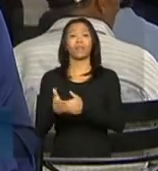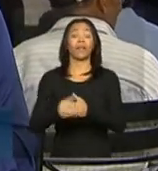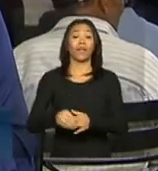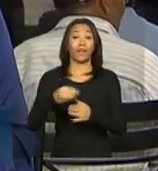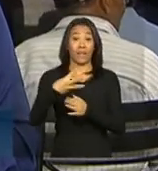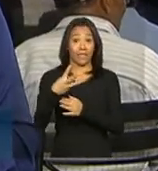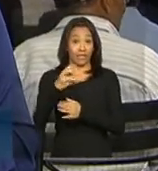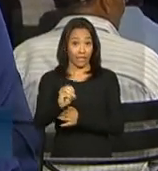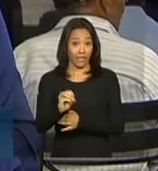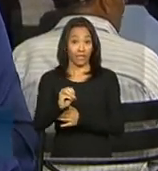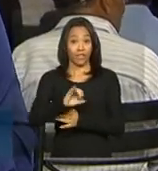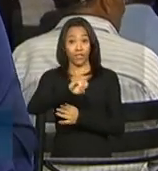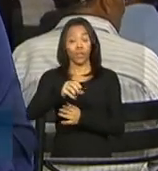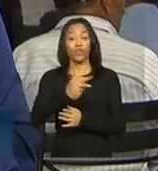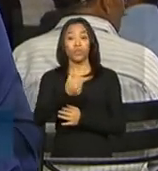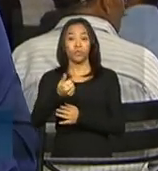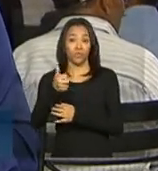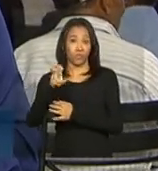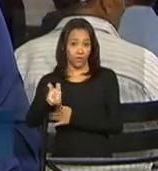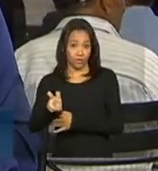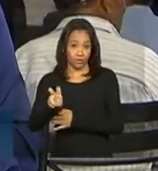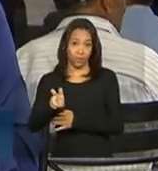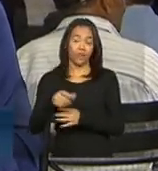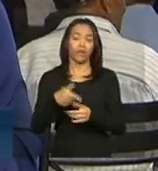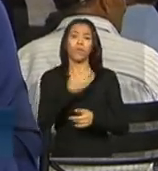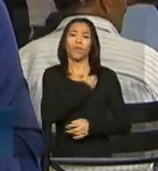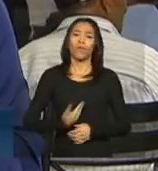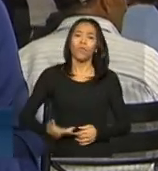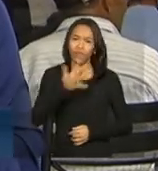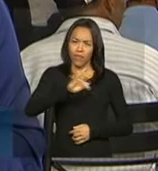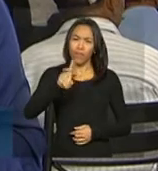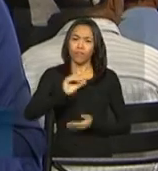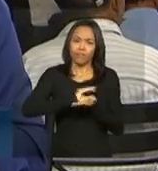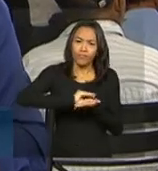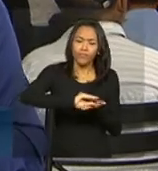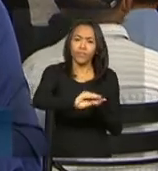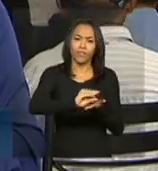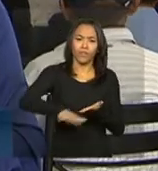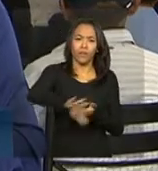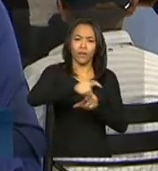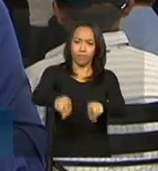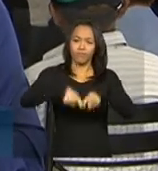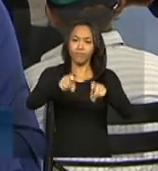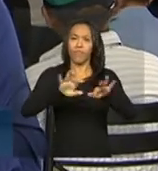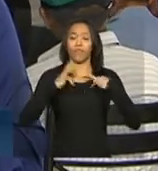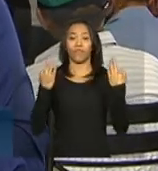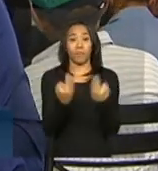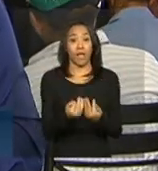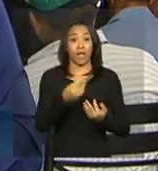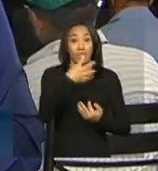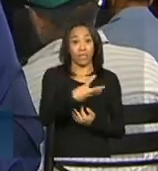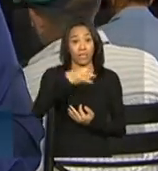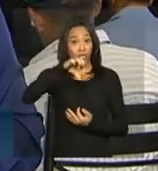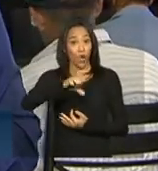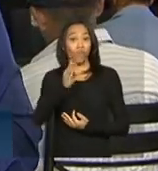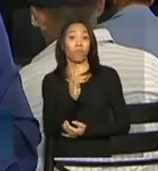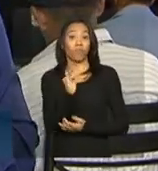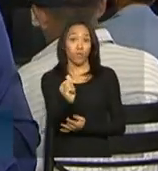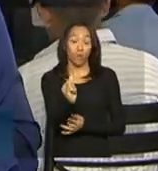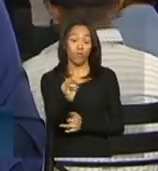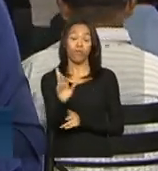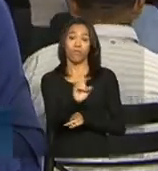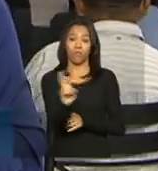junho de 2015. Em 2013, o governo federal investiu no Plano Safra da Agricultura Familiar cerca de